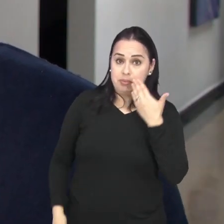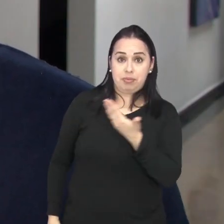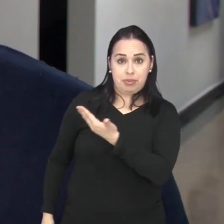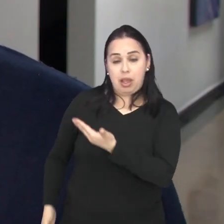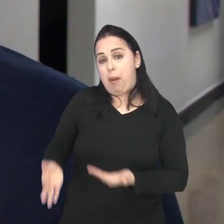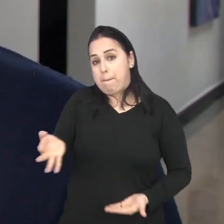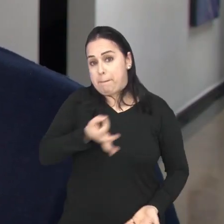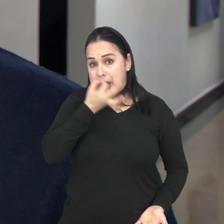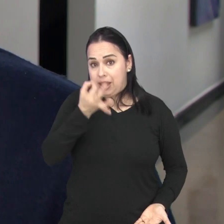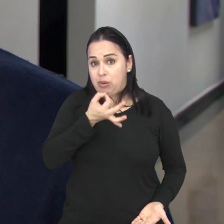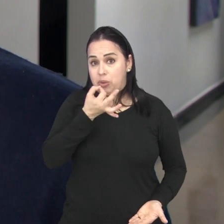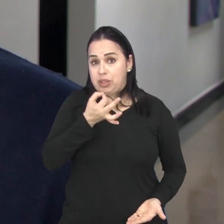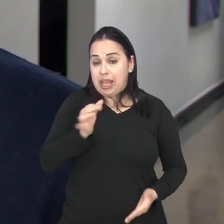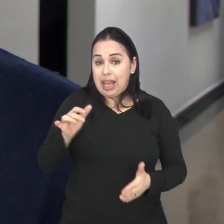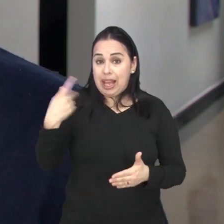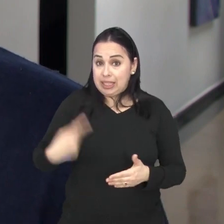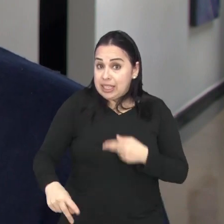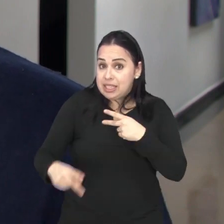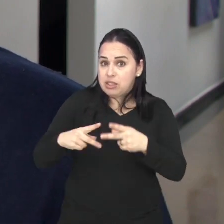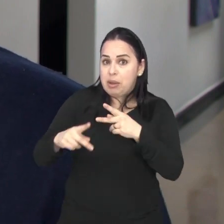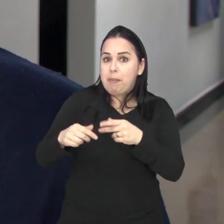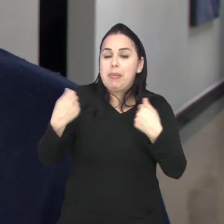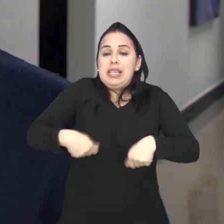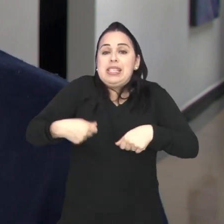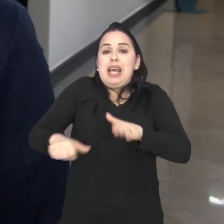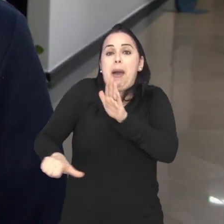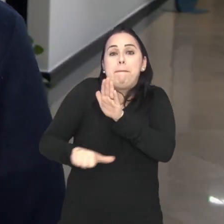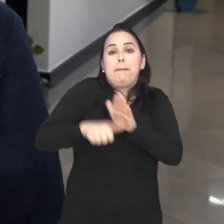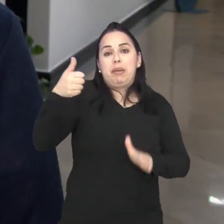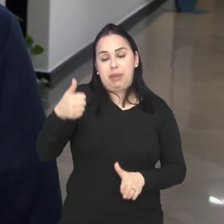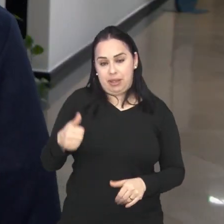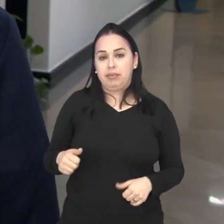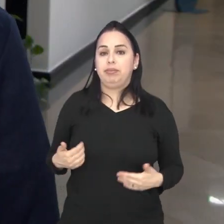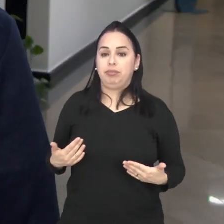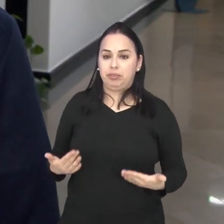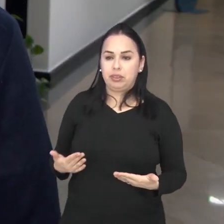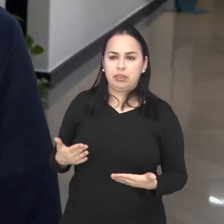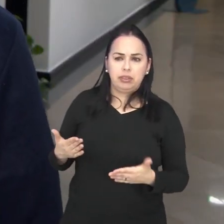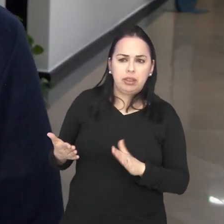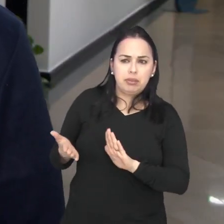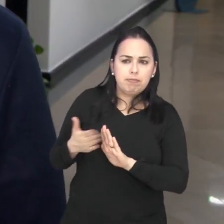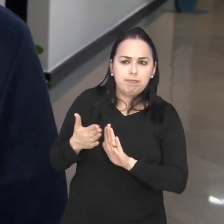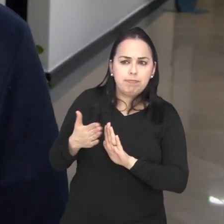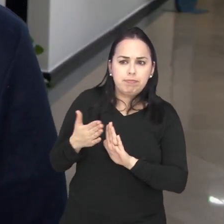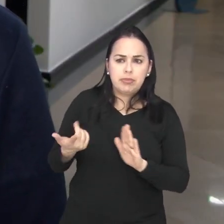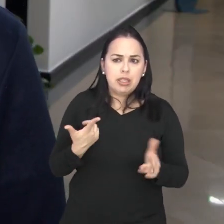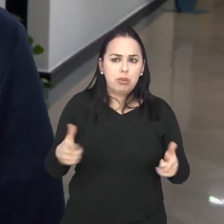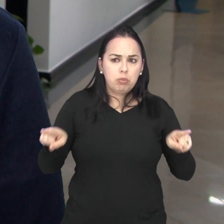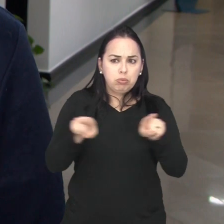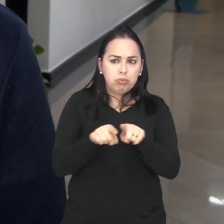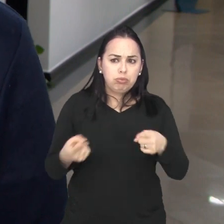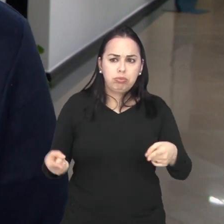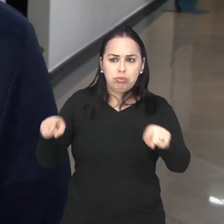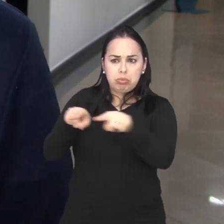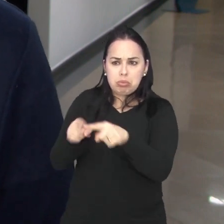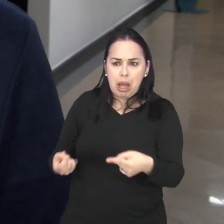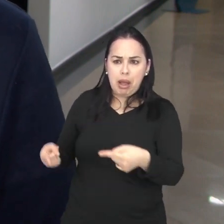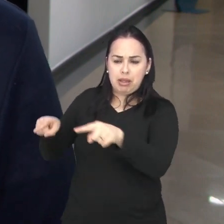é importante que a cidade seja pioneira na discussão do tema. O que se espera desse programa é a realização de parcerias,